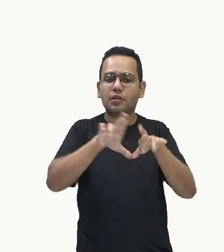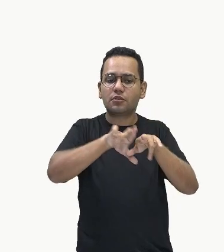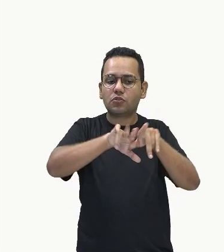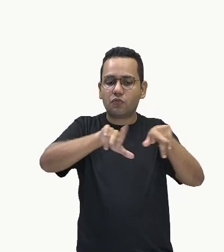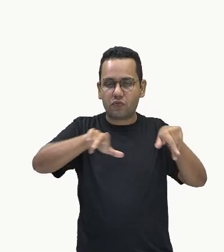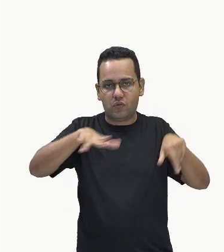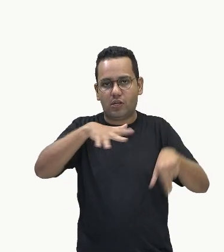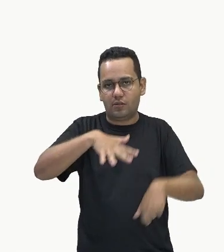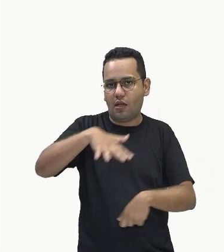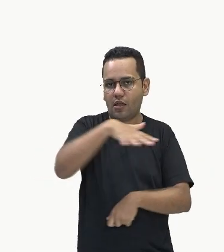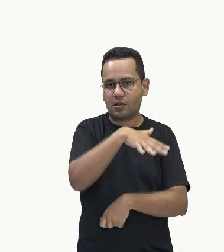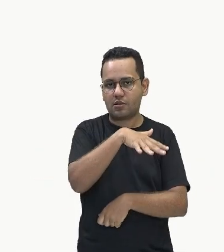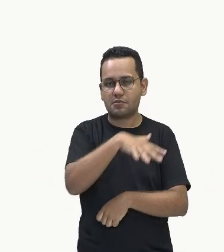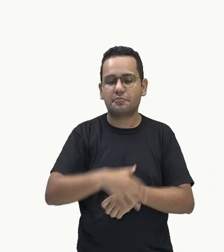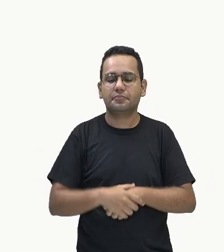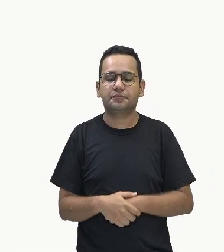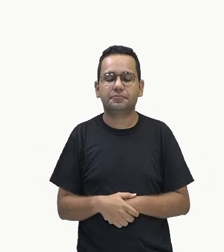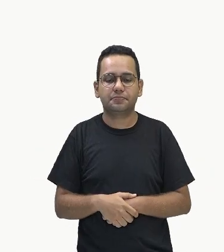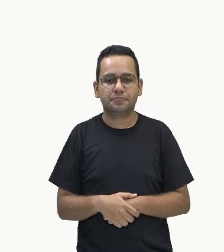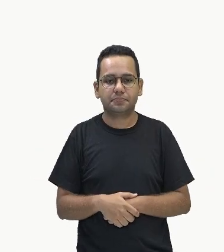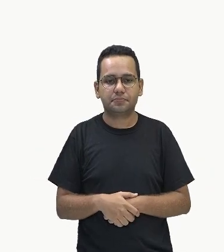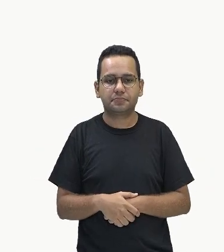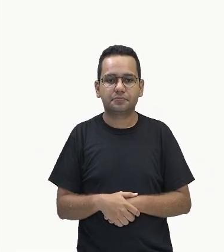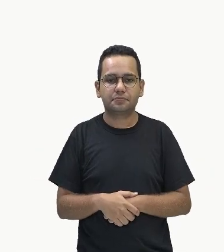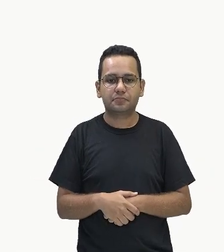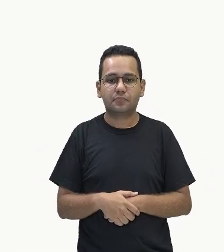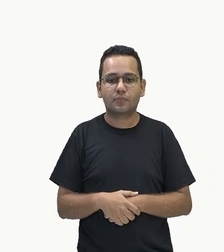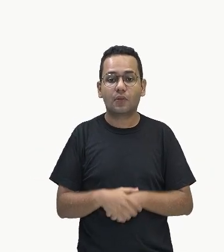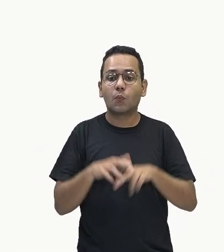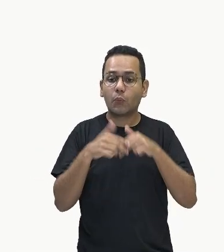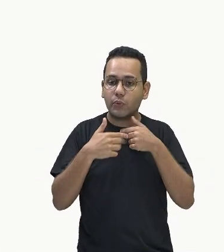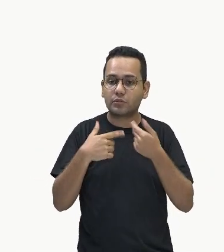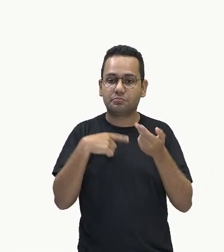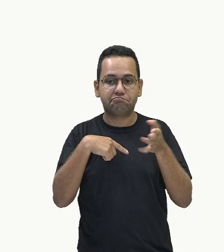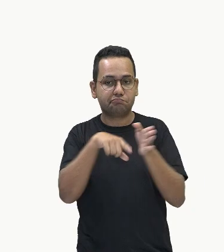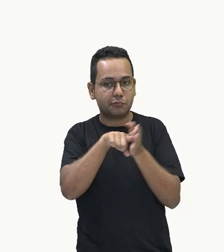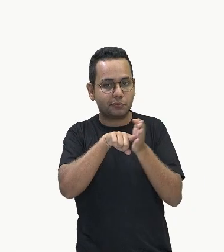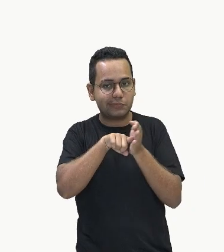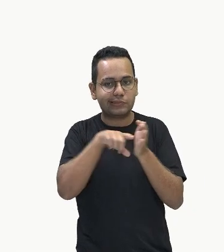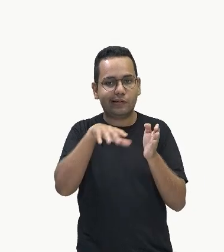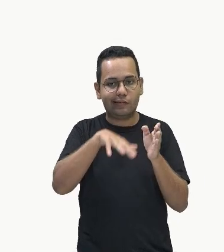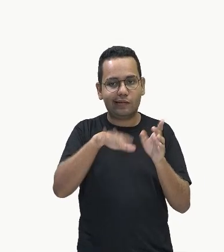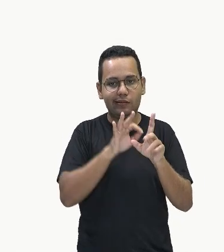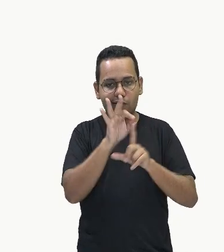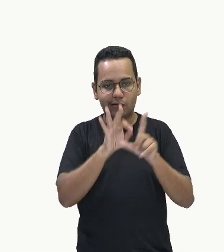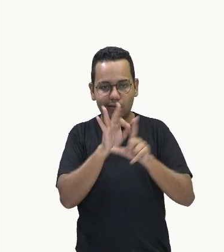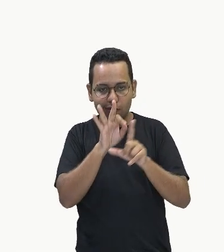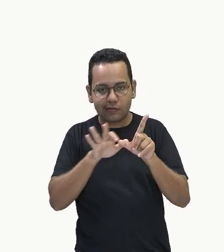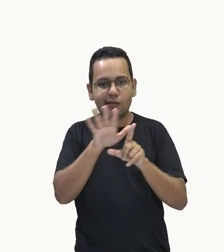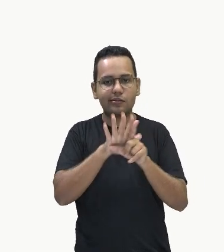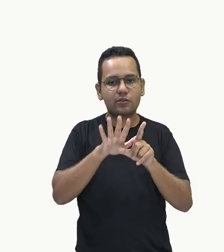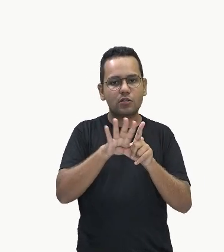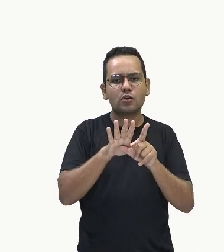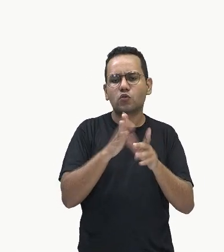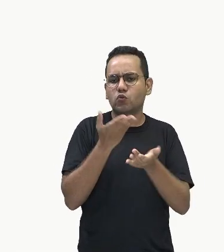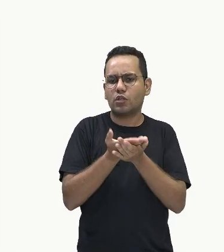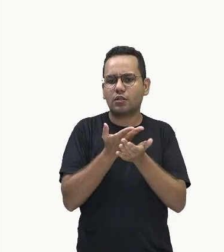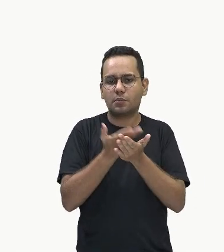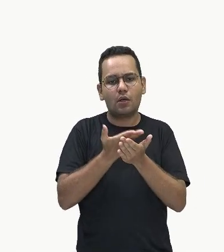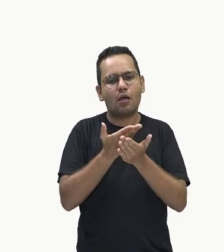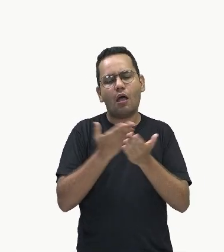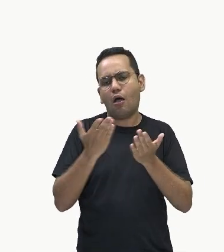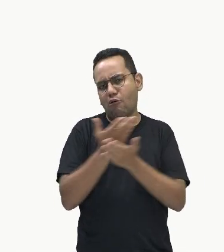áreas. Tudo ok? Realizamos uma pesquisa estatística quando pretendemos estudar